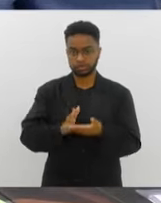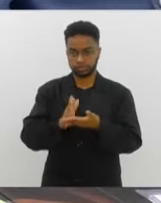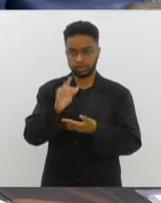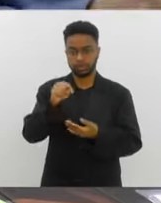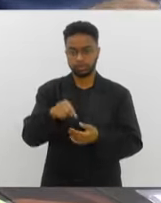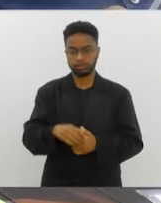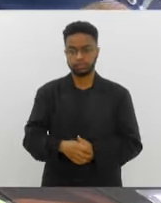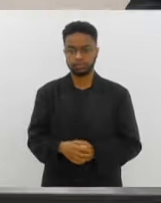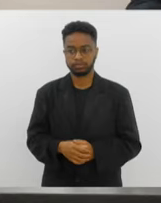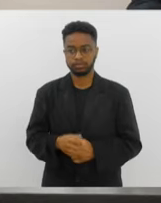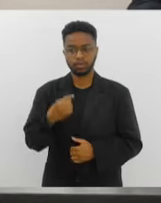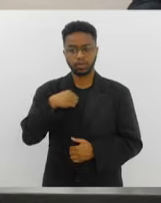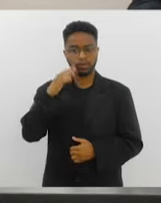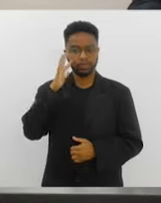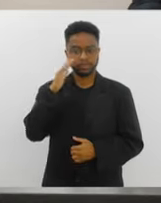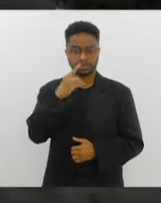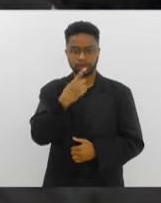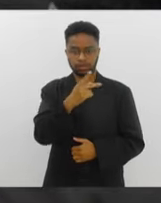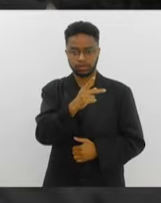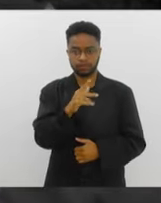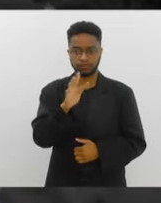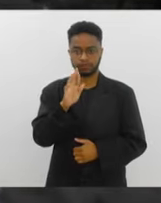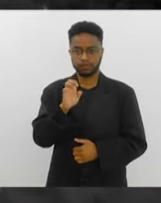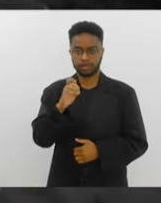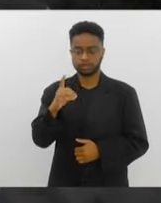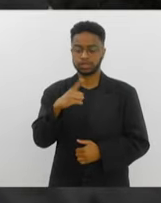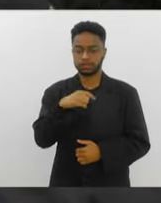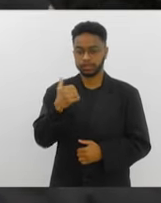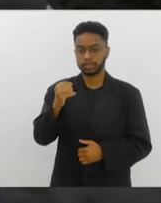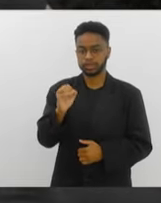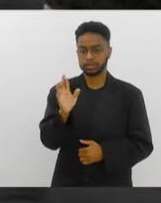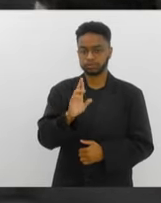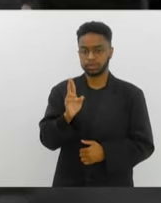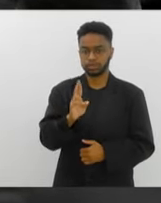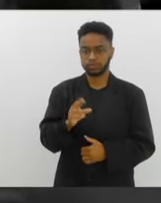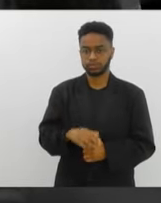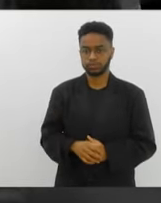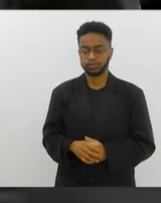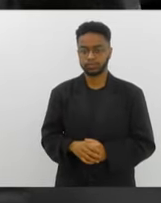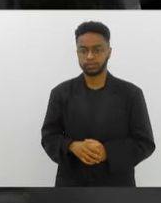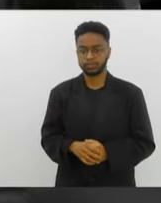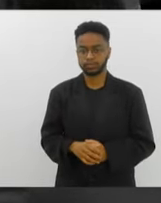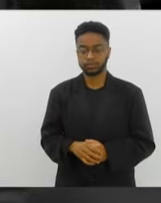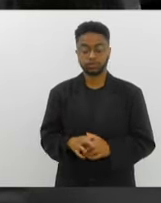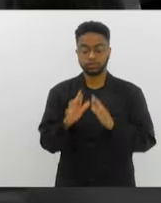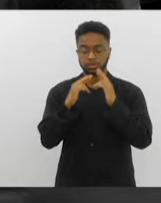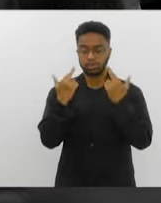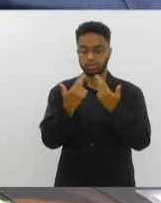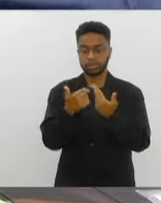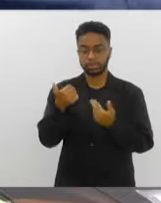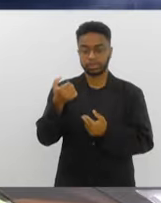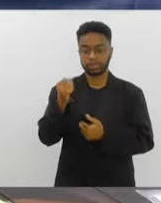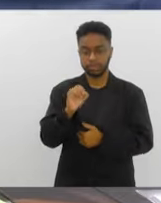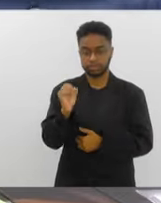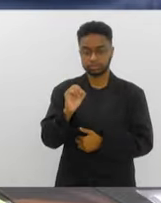Não, eu achei que estava com o Fred. Décima reunião. No sistema está... Não deve estar atualizado. Não foi publicado,